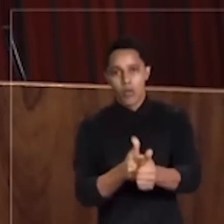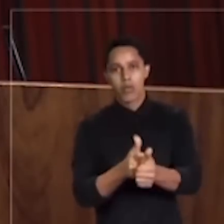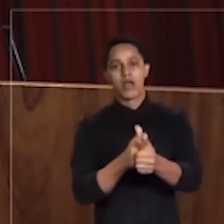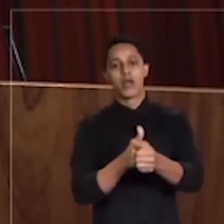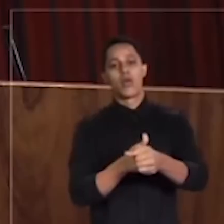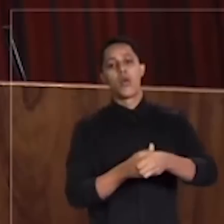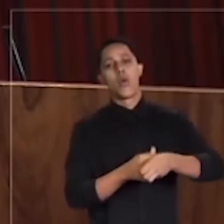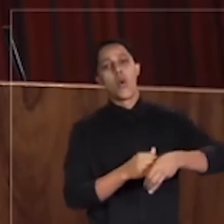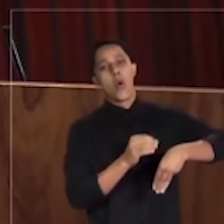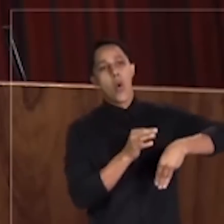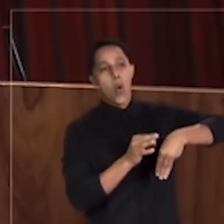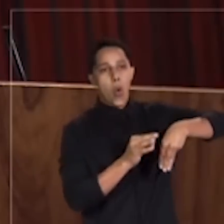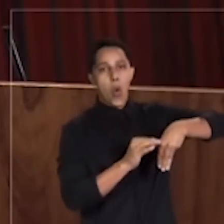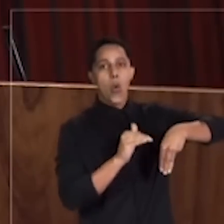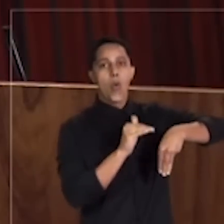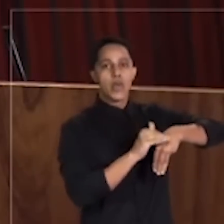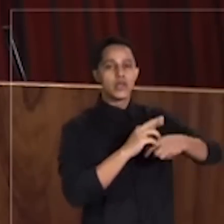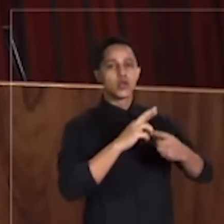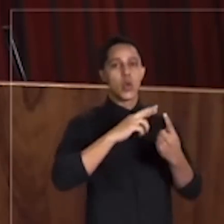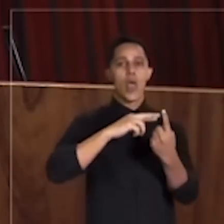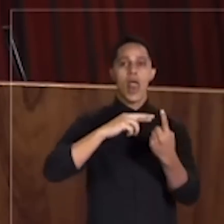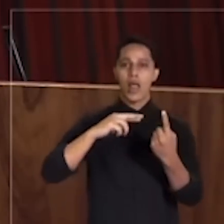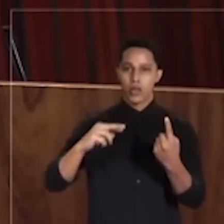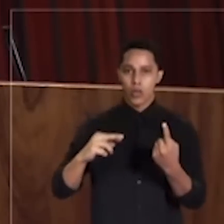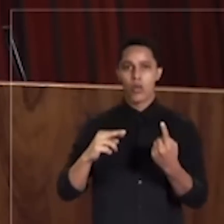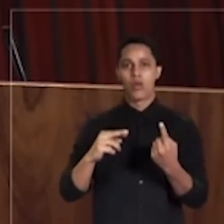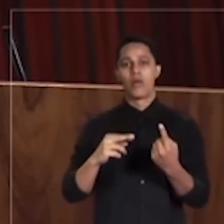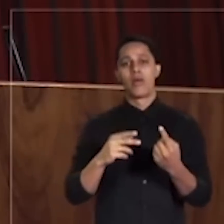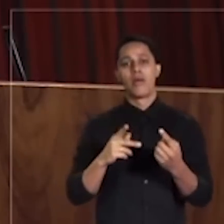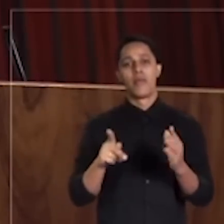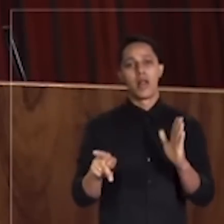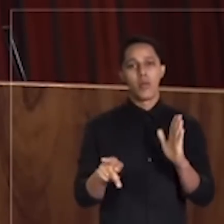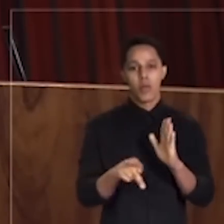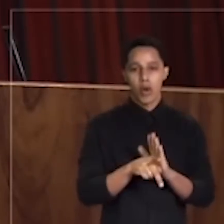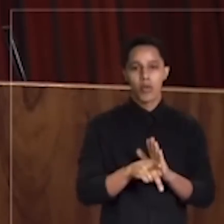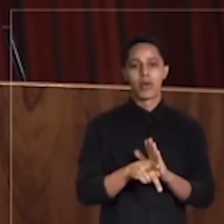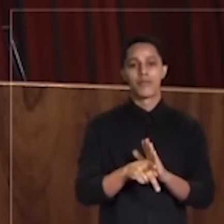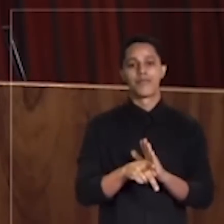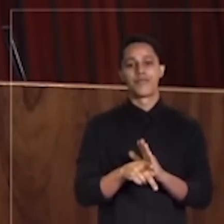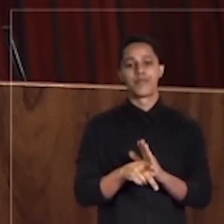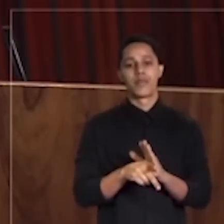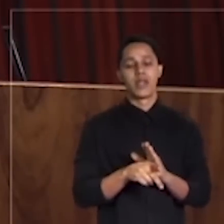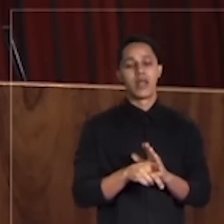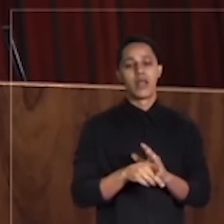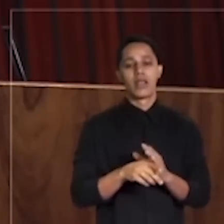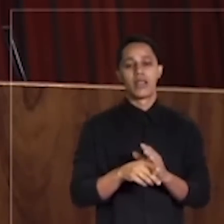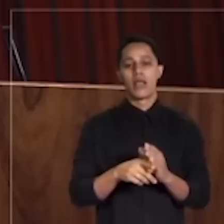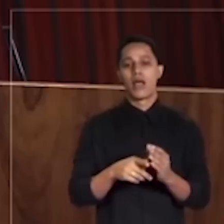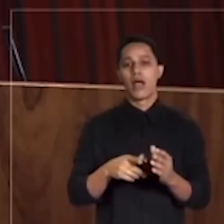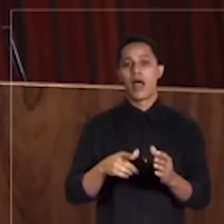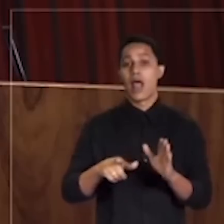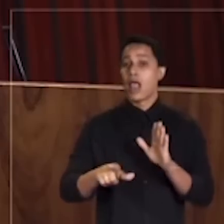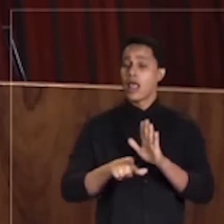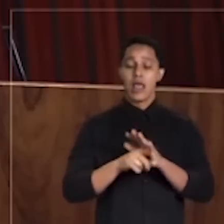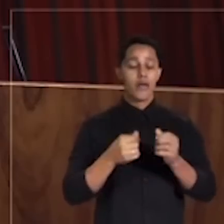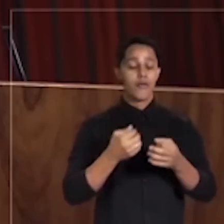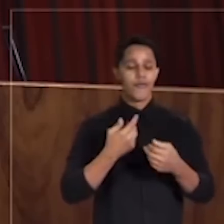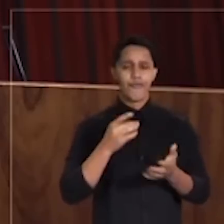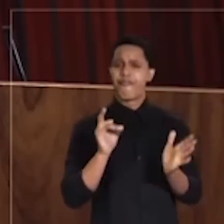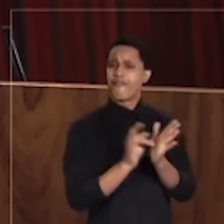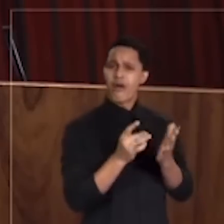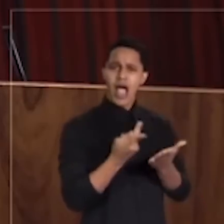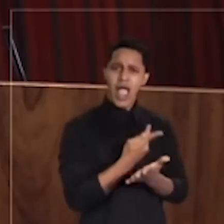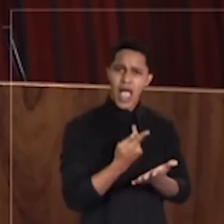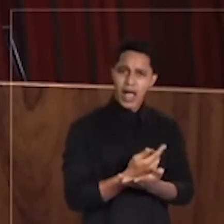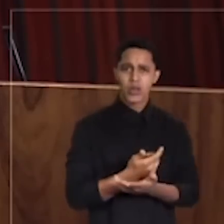ministro relator pela parcial procedência com a aplicação da sanção de inelegibilidade ao primeiro